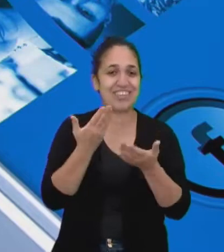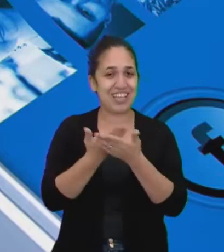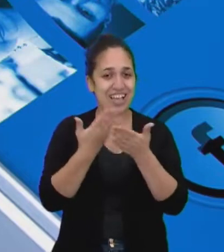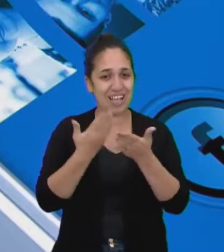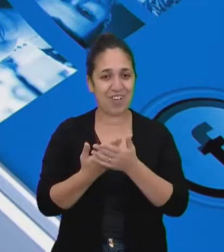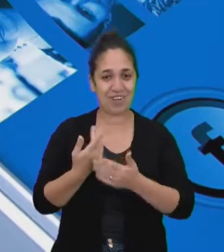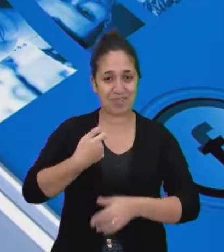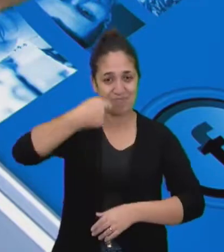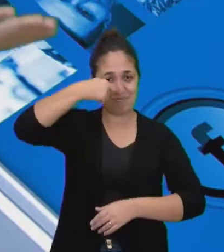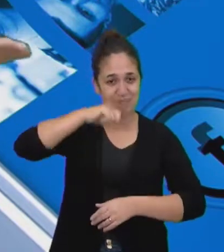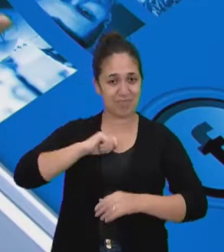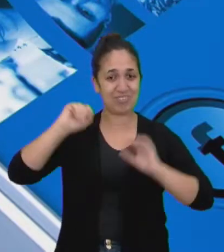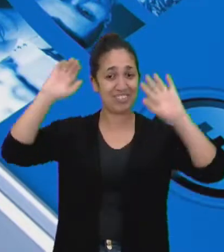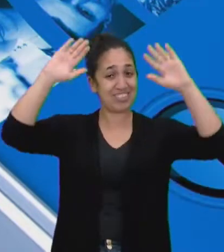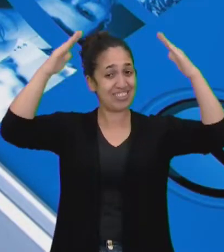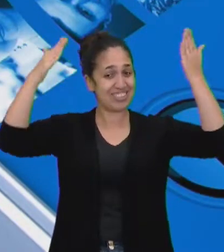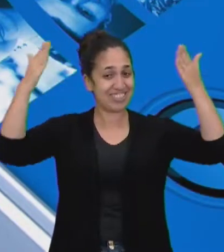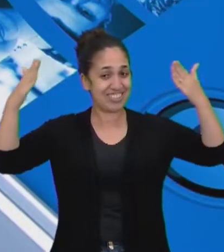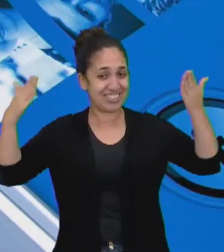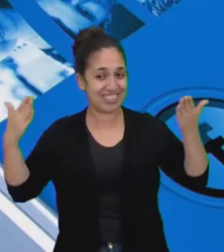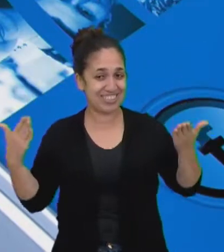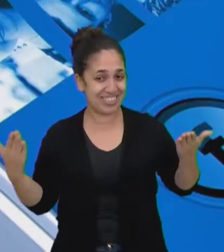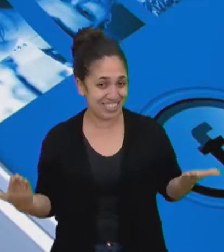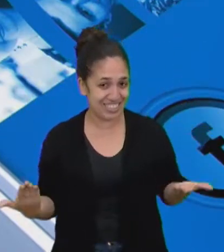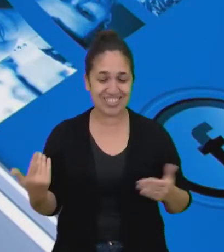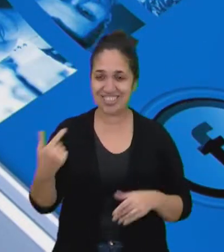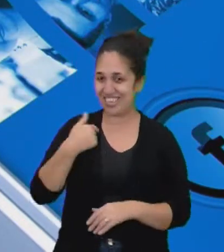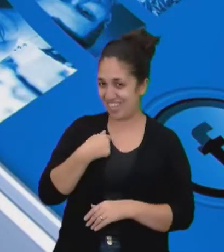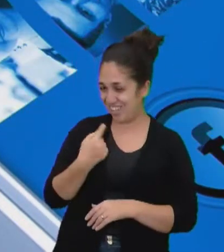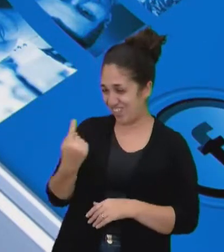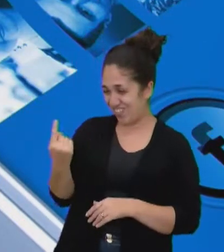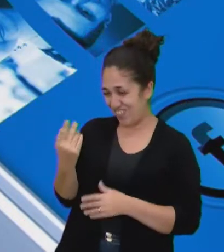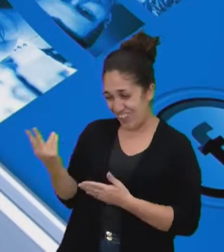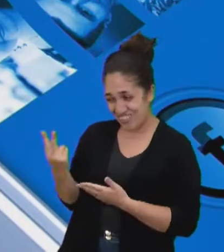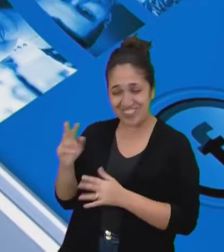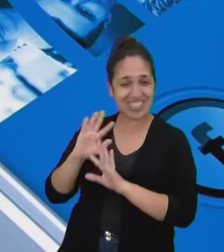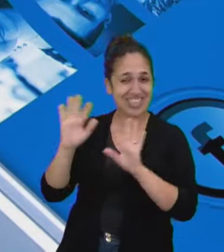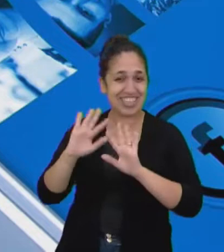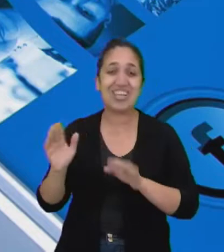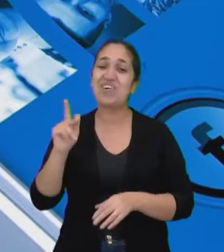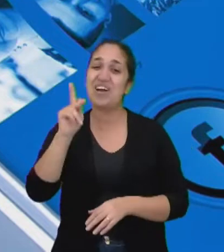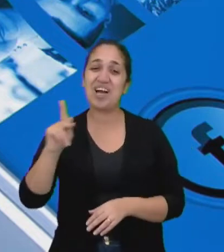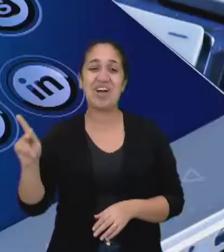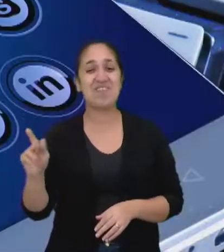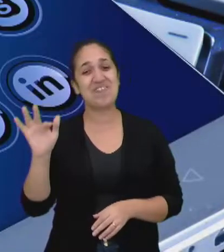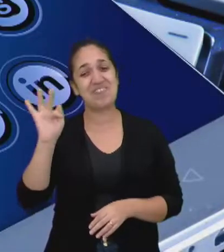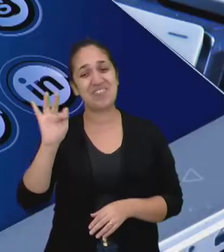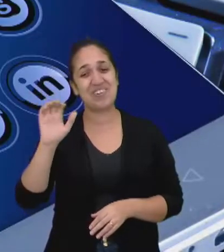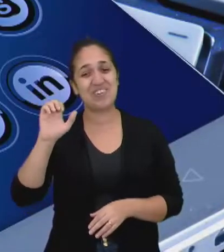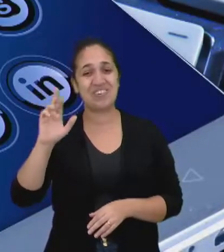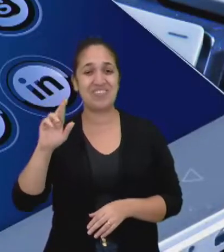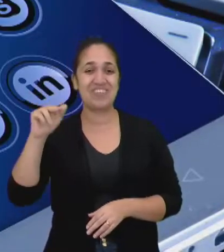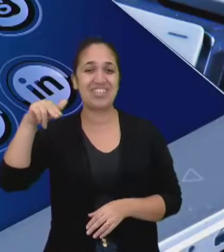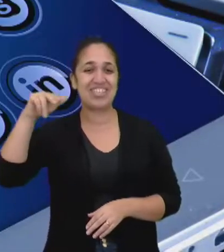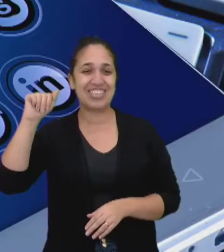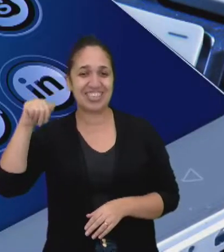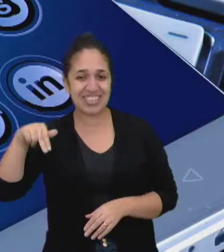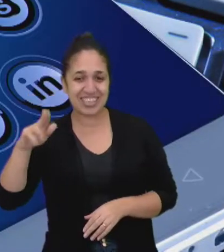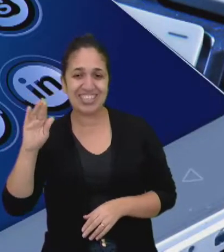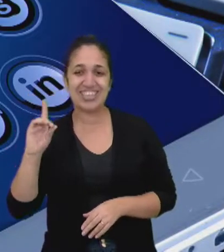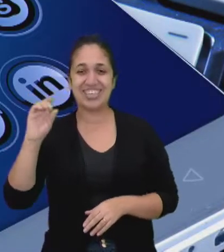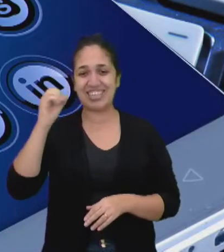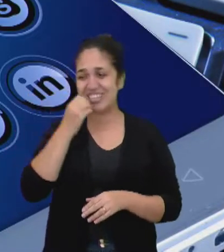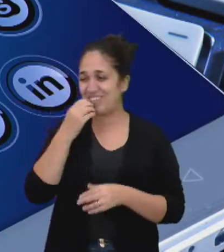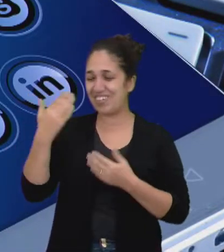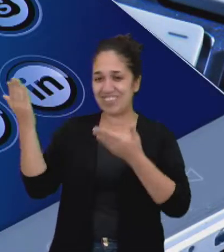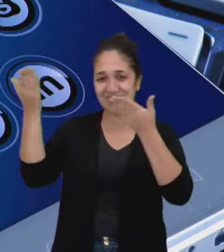meu sinal é este aqui, e não estou somente com elas, também temos a Pro Fernanda ao meu lado aqui, né, Pro Fernanda? Seja bem-vinda. Estamos